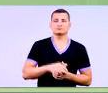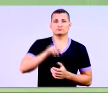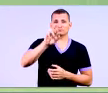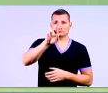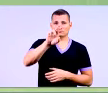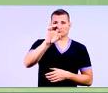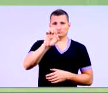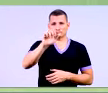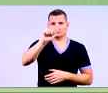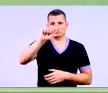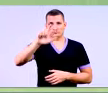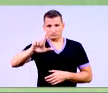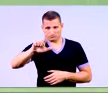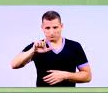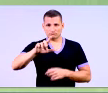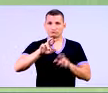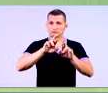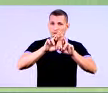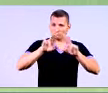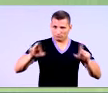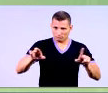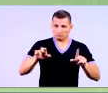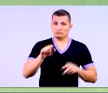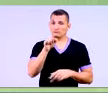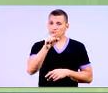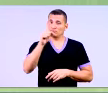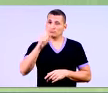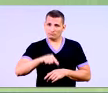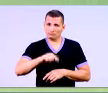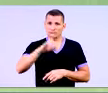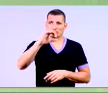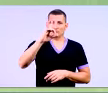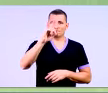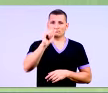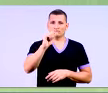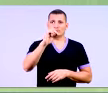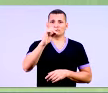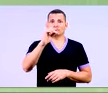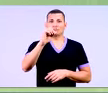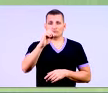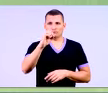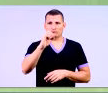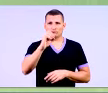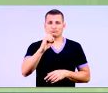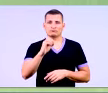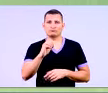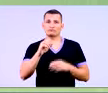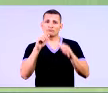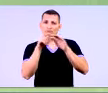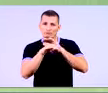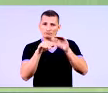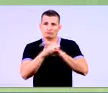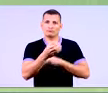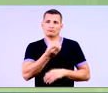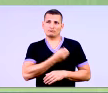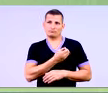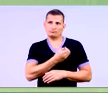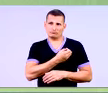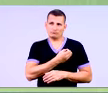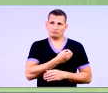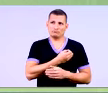o tipo real ele é um tipo de dado que recebe números reais ou seja